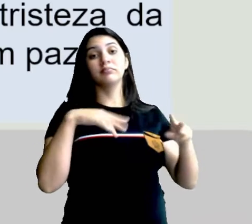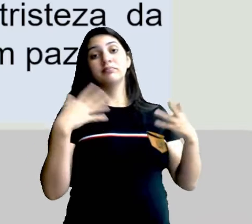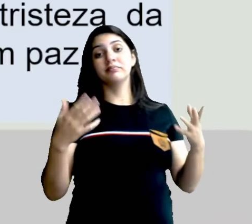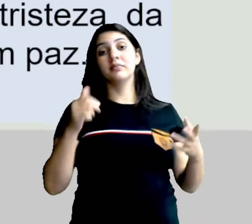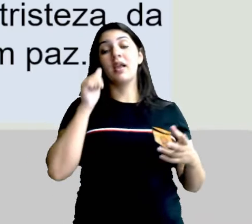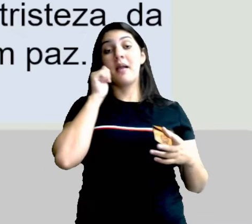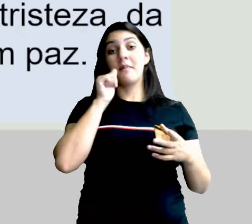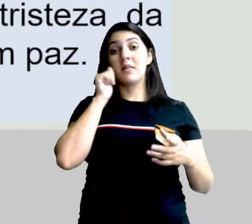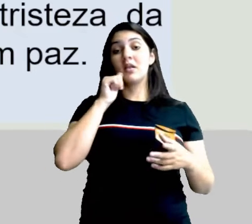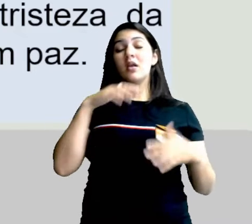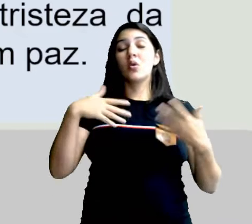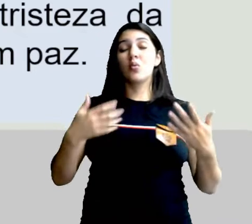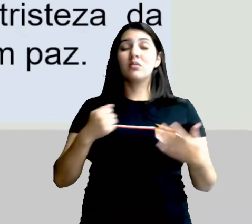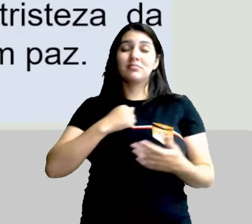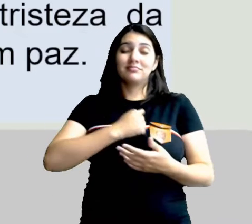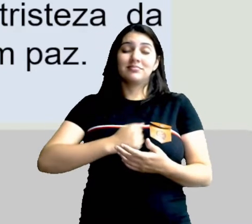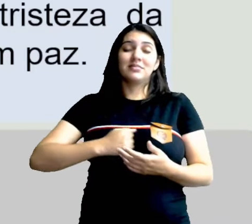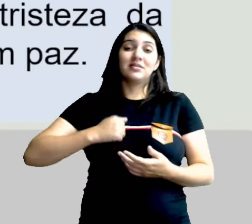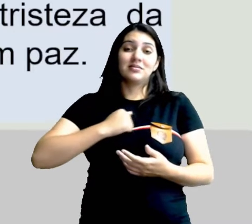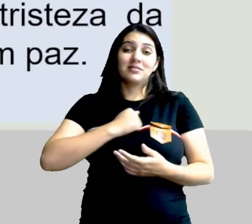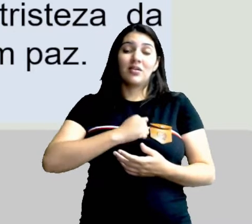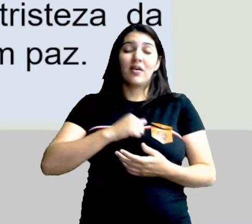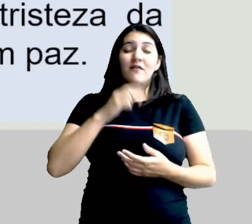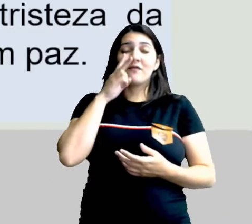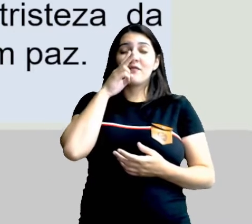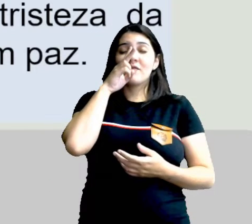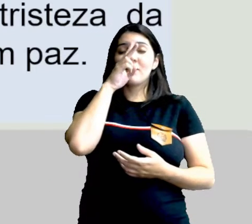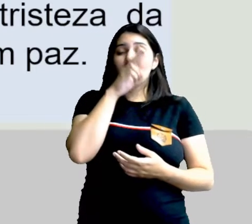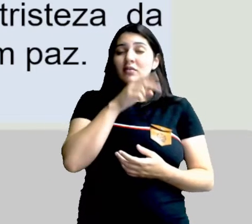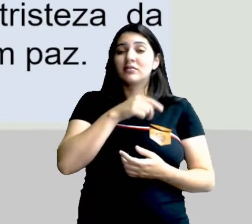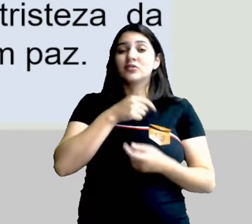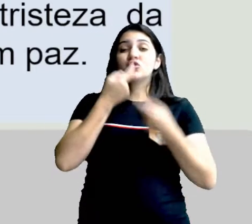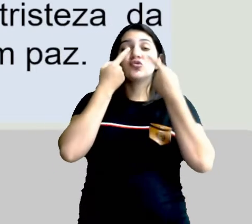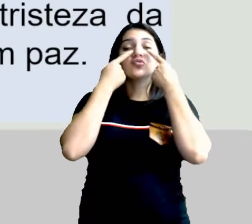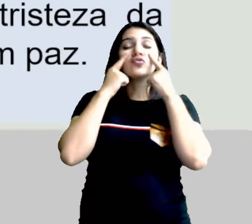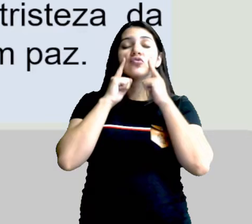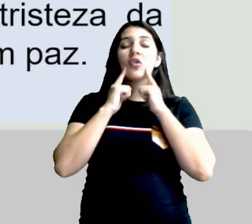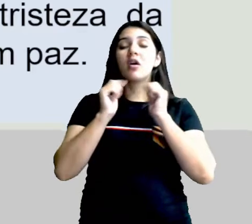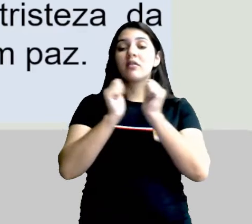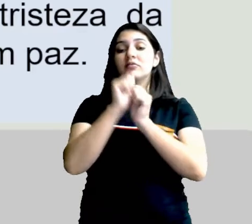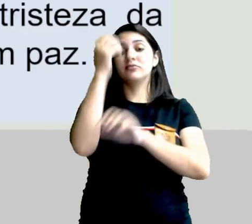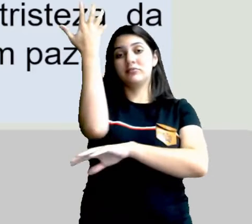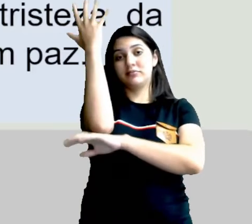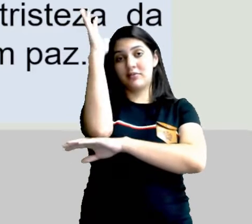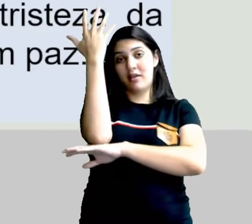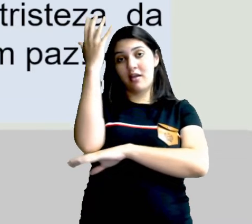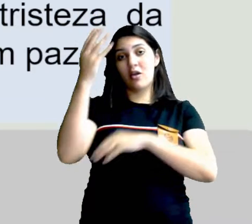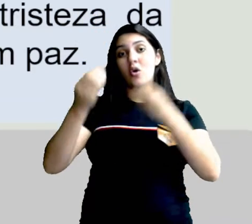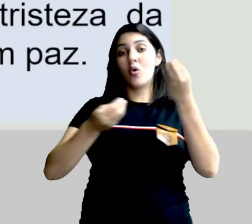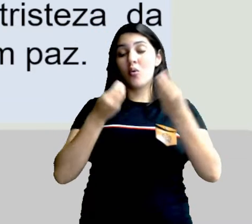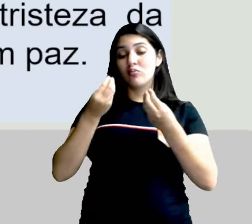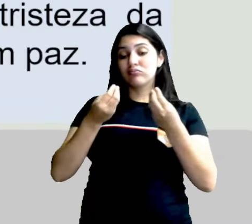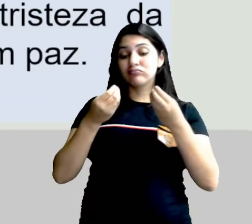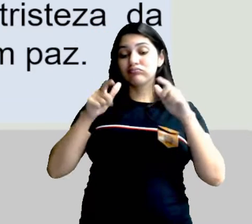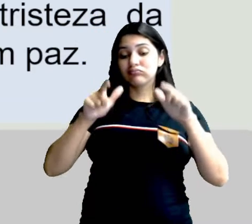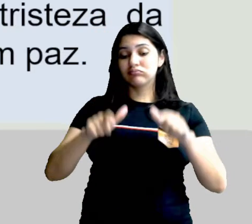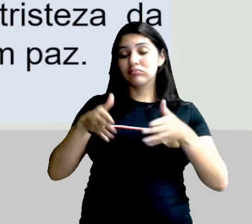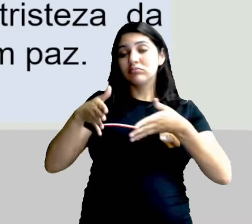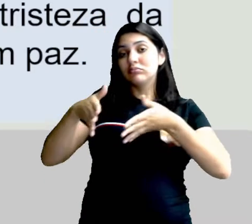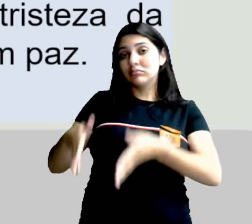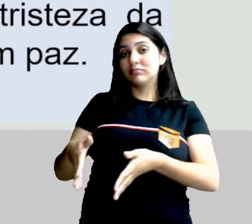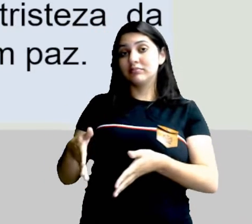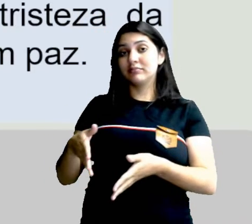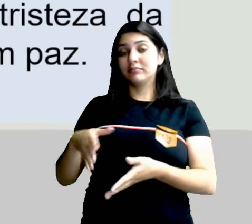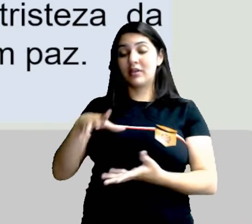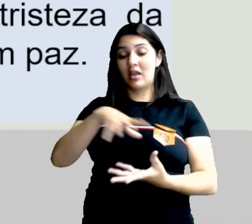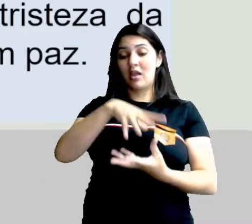Mainá, quando a saudade batia mais forte, chorava aos pés da árvore onde estava enterrado seu amado. A alma